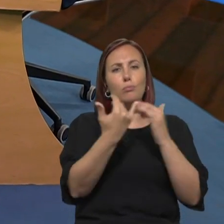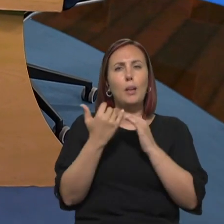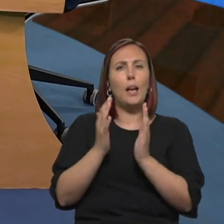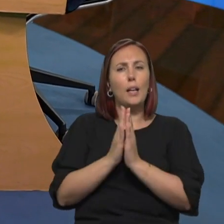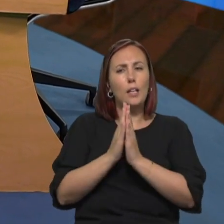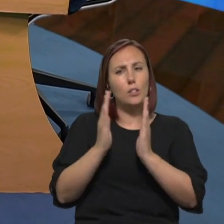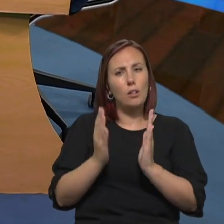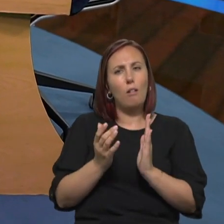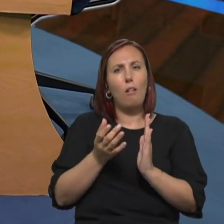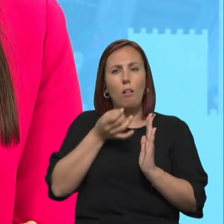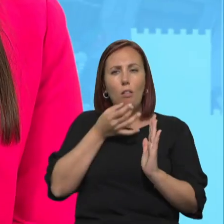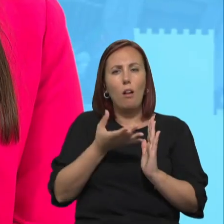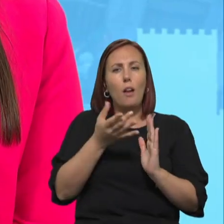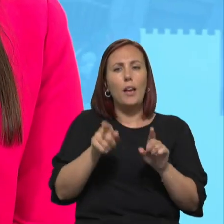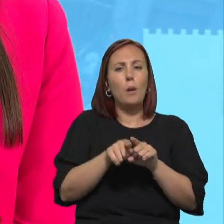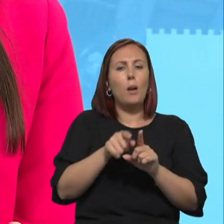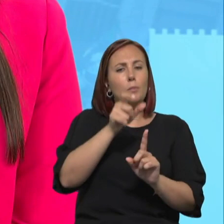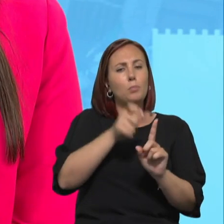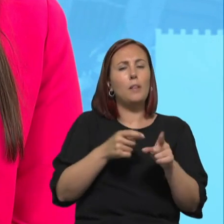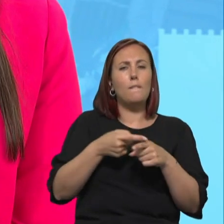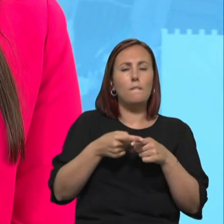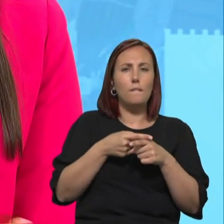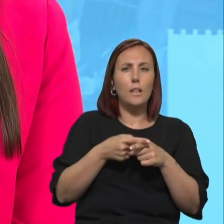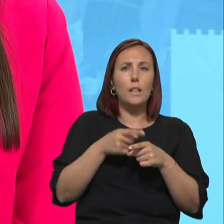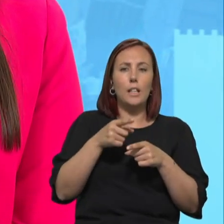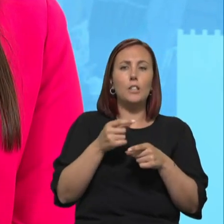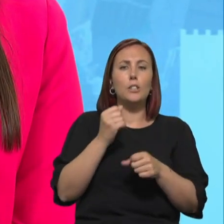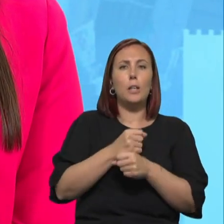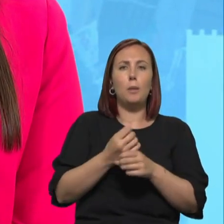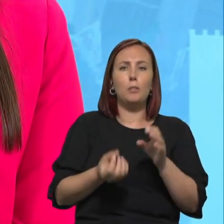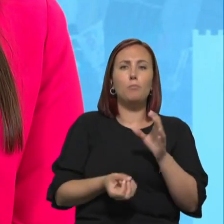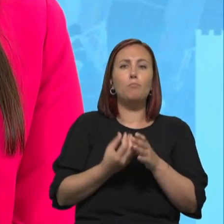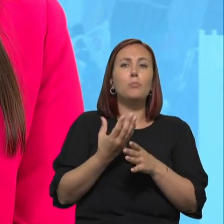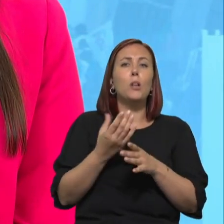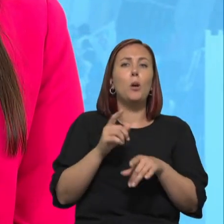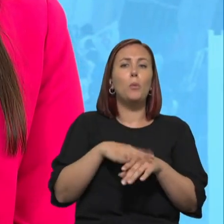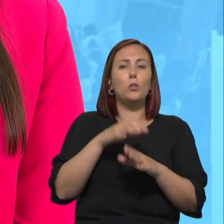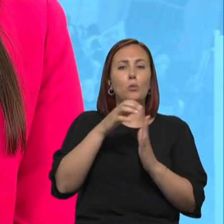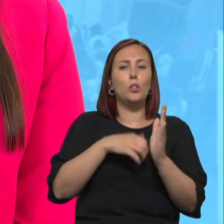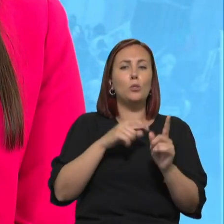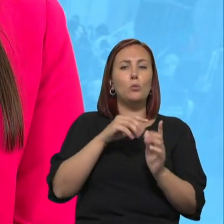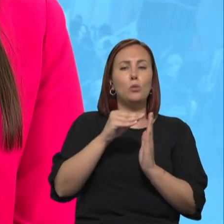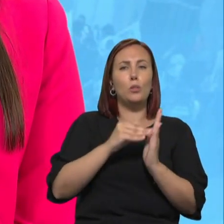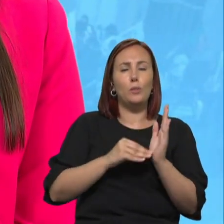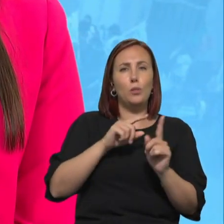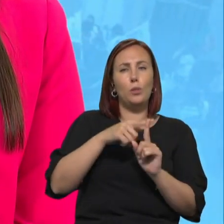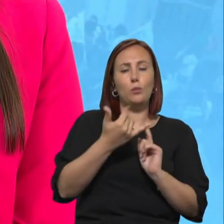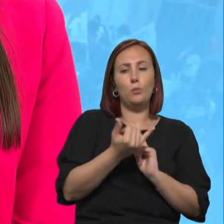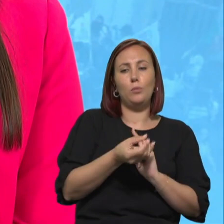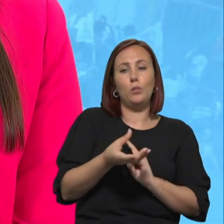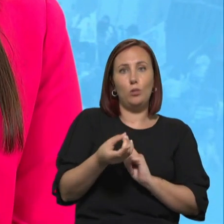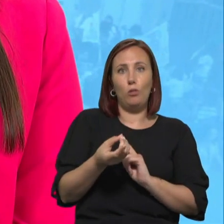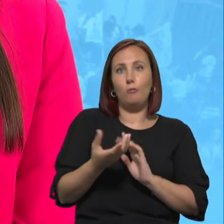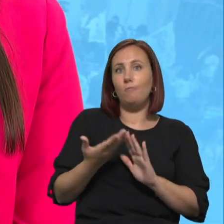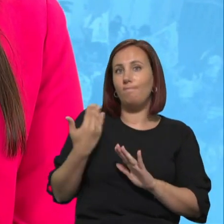e, portanto, é uma figura muito interessante. Este trabalho nasceu de um artigo que eu escrevi em 2019 e, na altura,